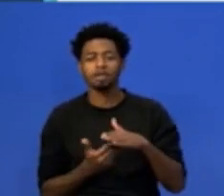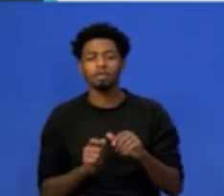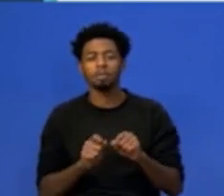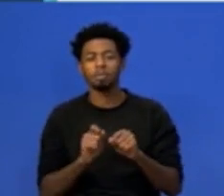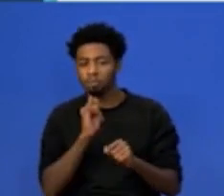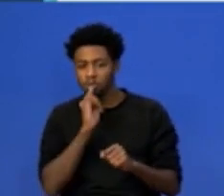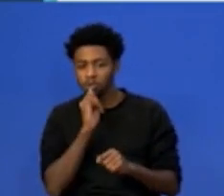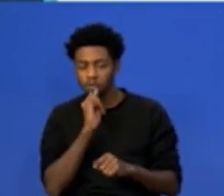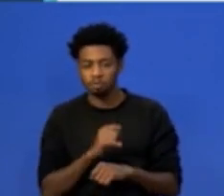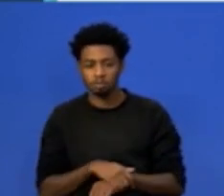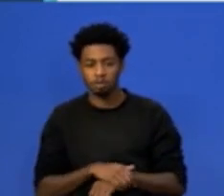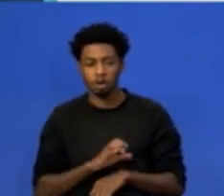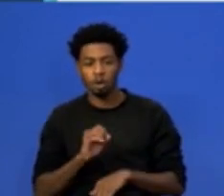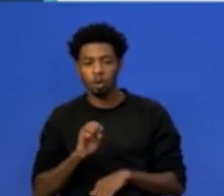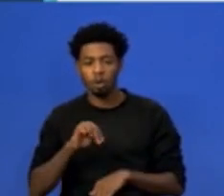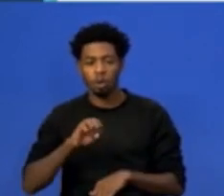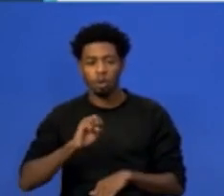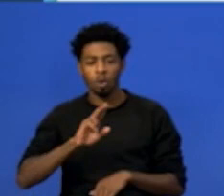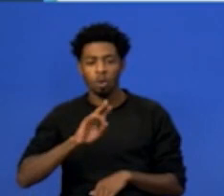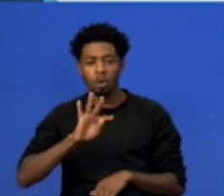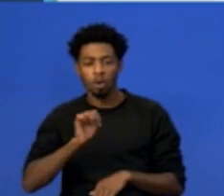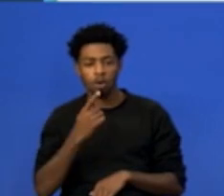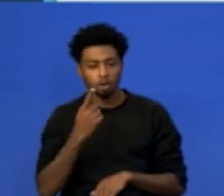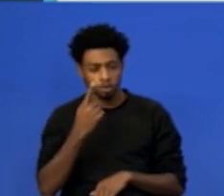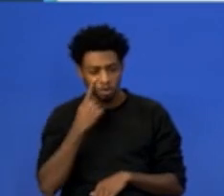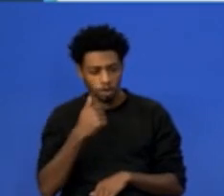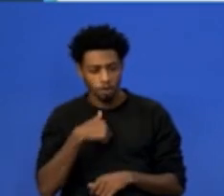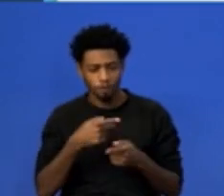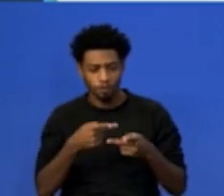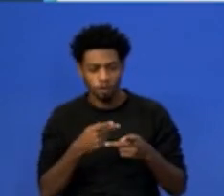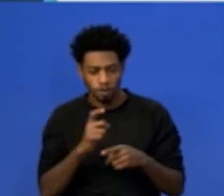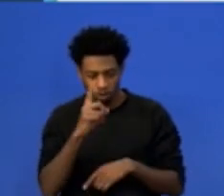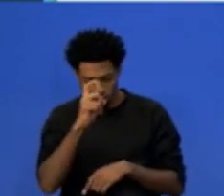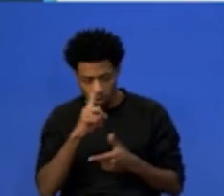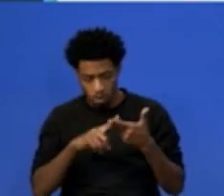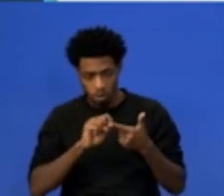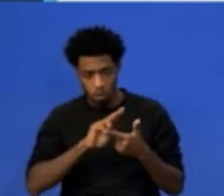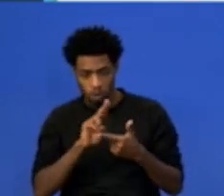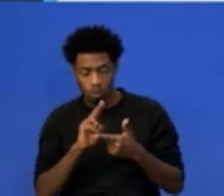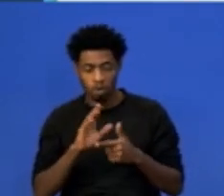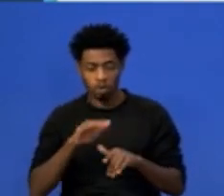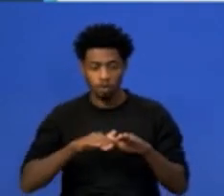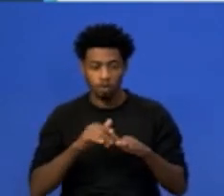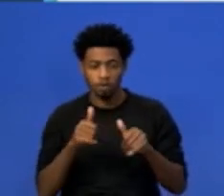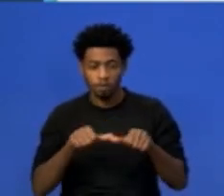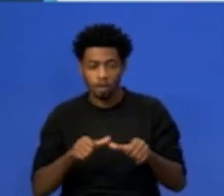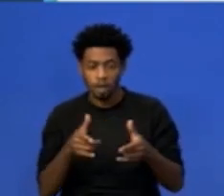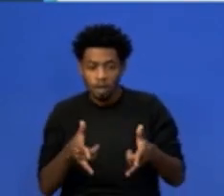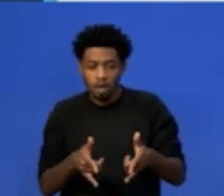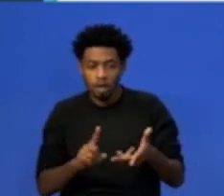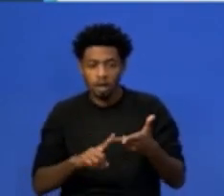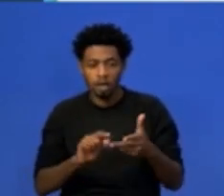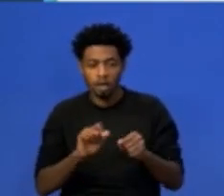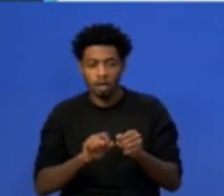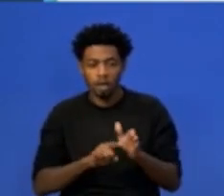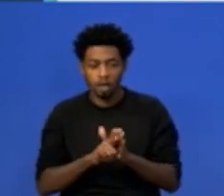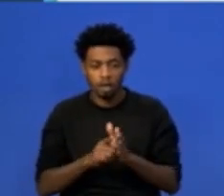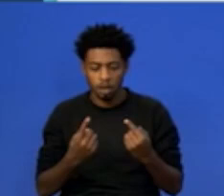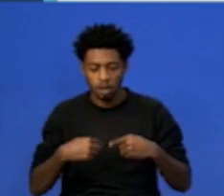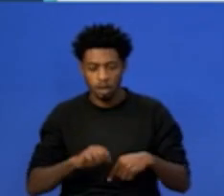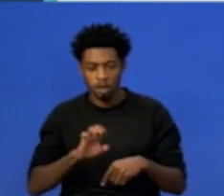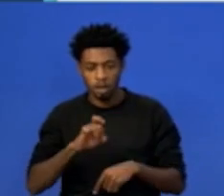como consultas, dias de internação em CTI, exames e sessões